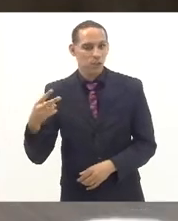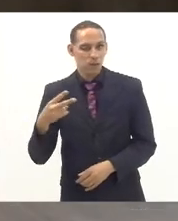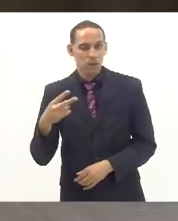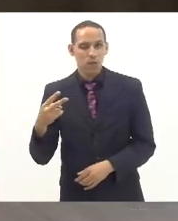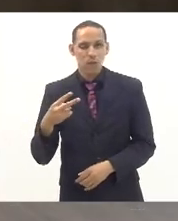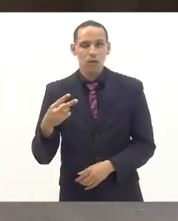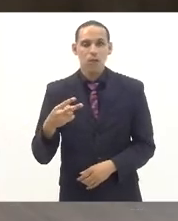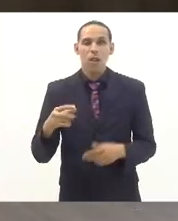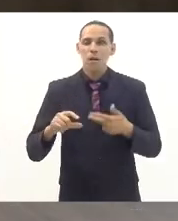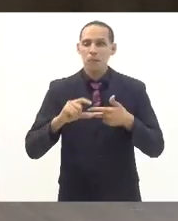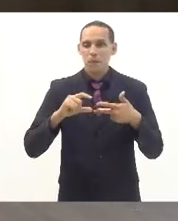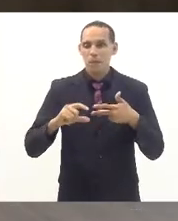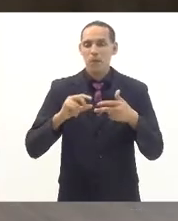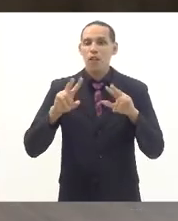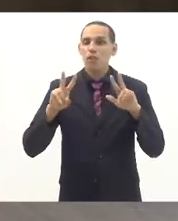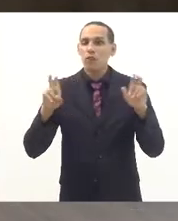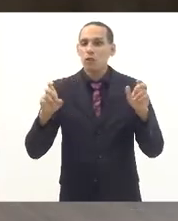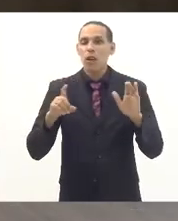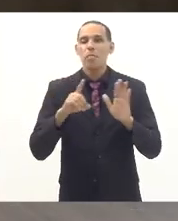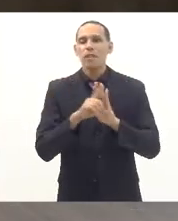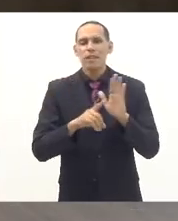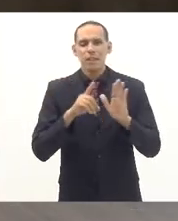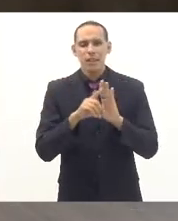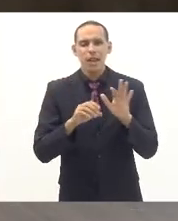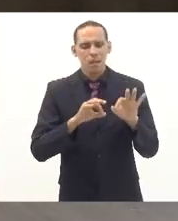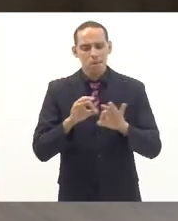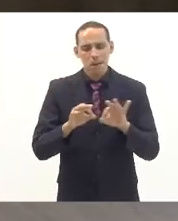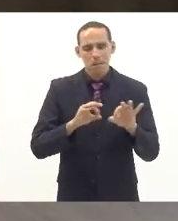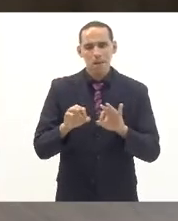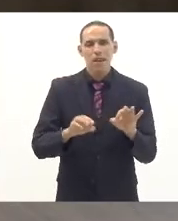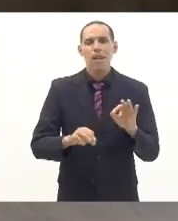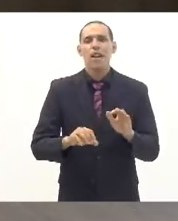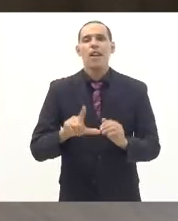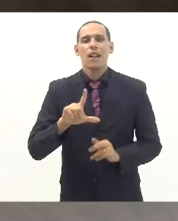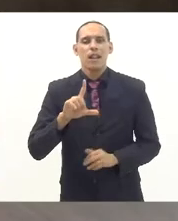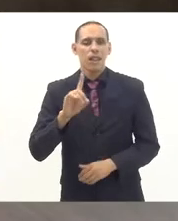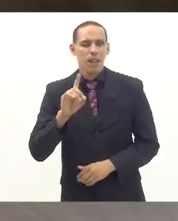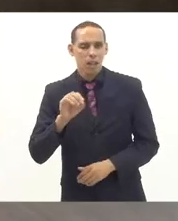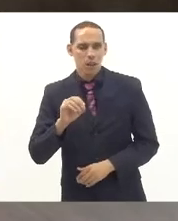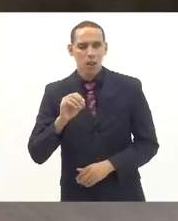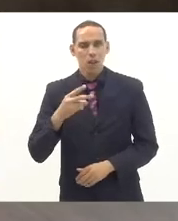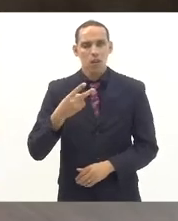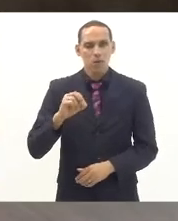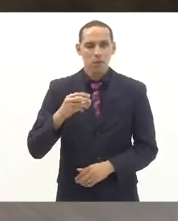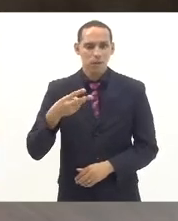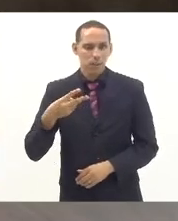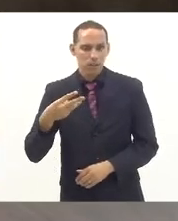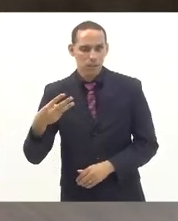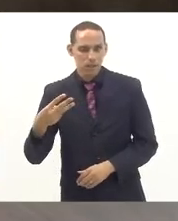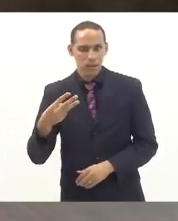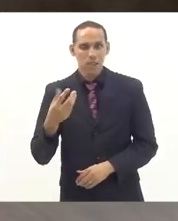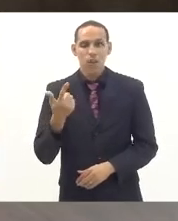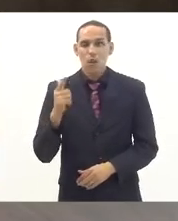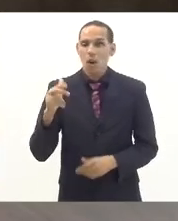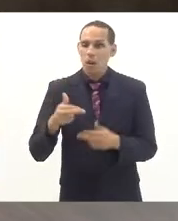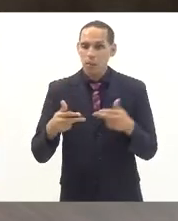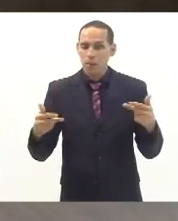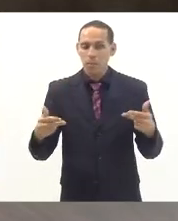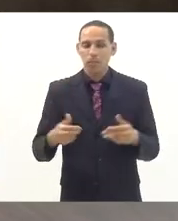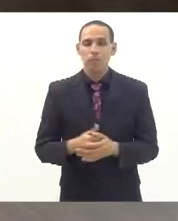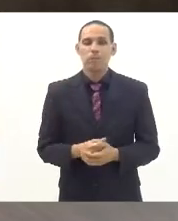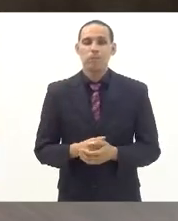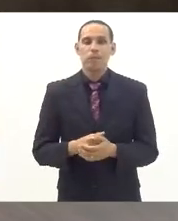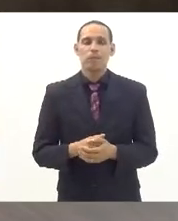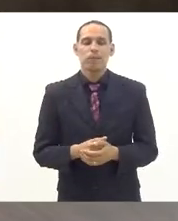Executivo que dispõe sobre as diretrizes para a elaboração da lei do orçamento anual de 2023 e dá outras providências